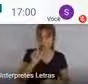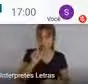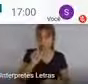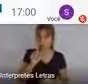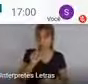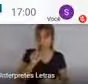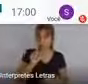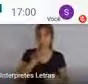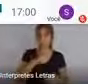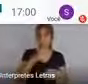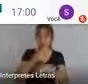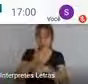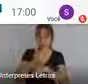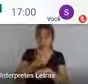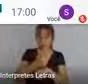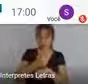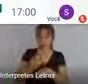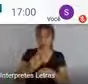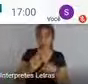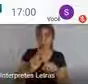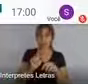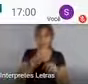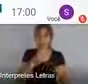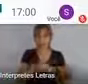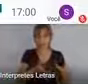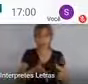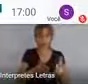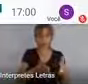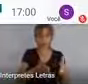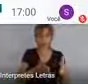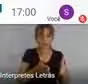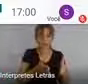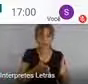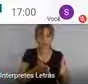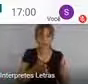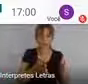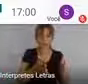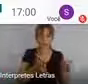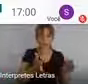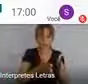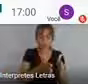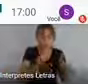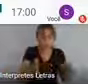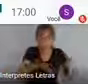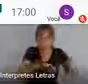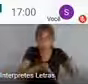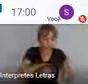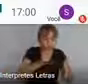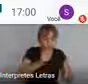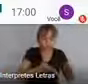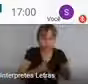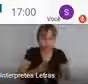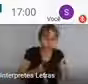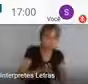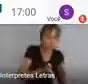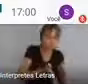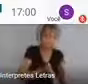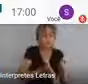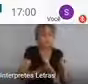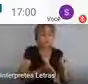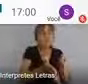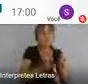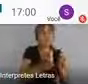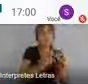semântico-lexical, que é um rio pequeno de uns 2 metros de largura. Nós obtivemos aí todas